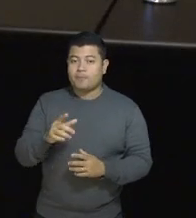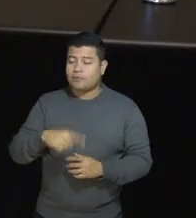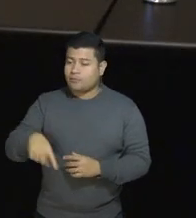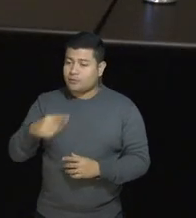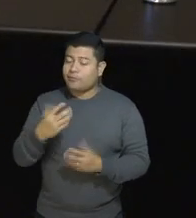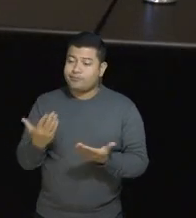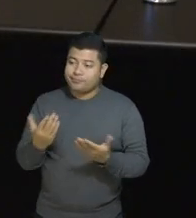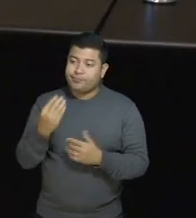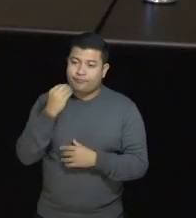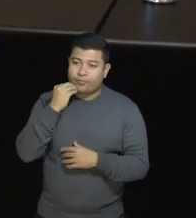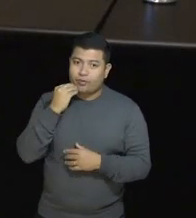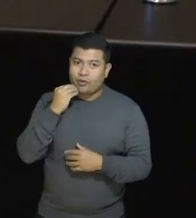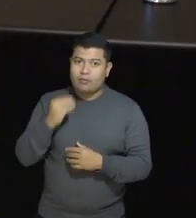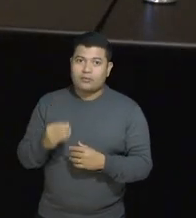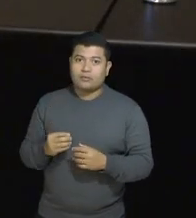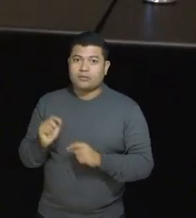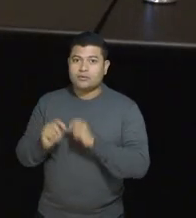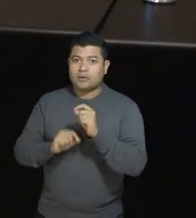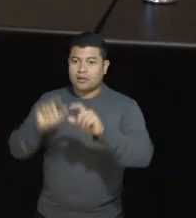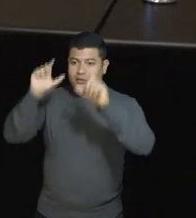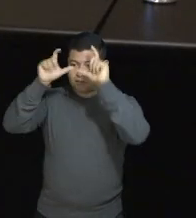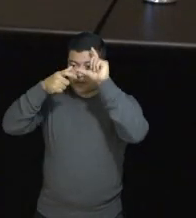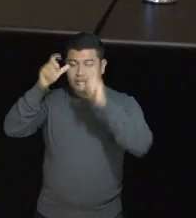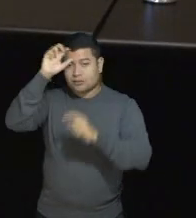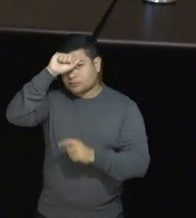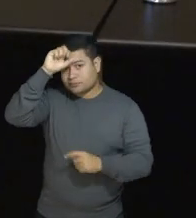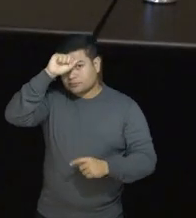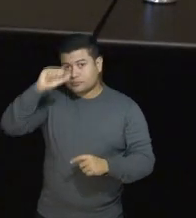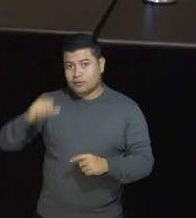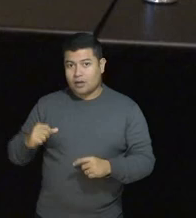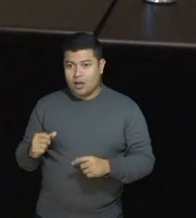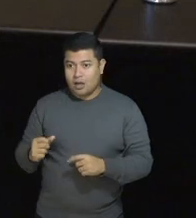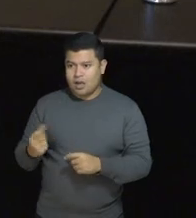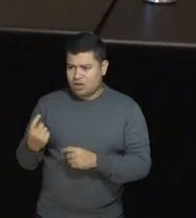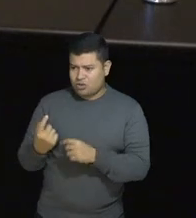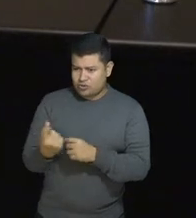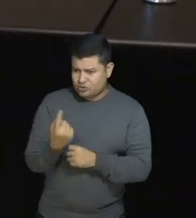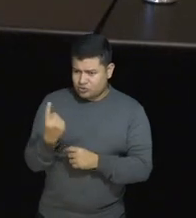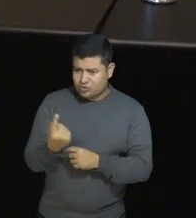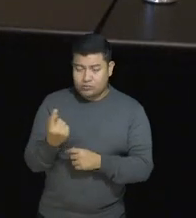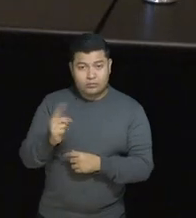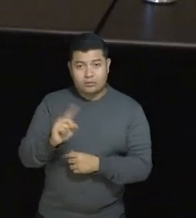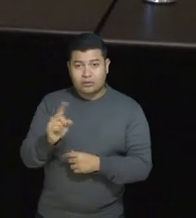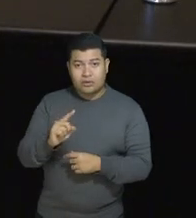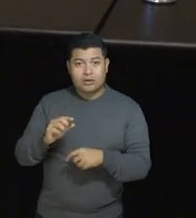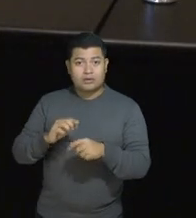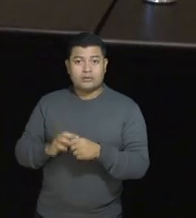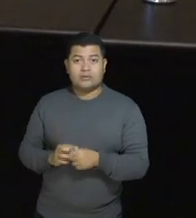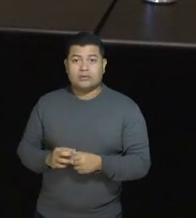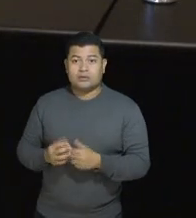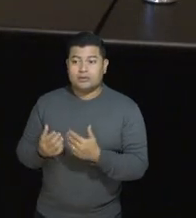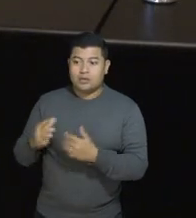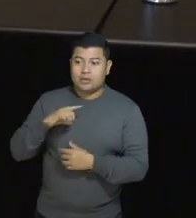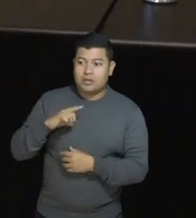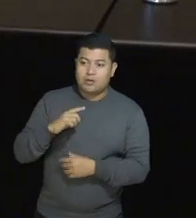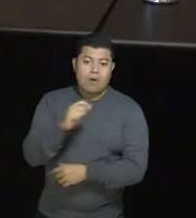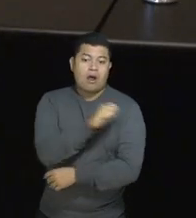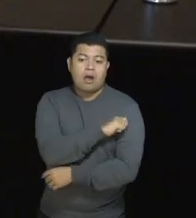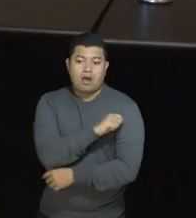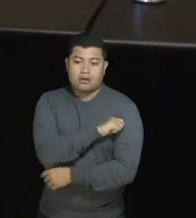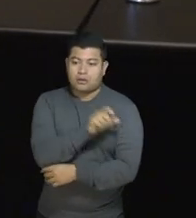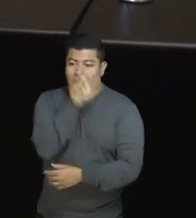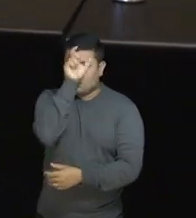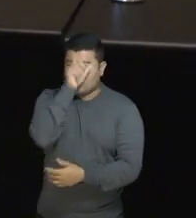ouviram muito falar que os transtornos de aprendizagem eles não vêm sozinhos. Né? É muito difícil a gente ter um estudante que tenha